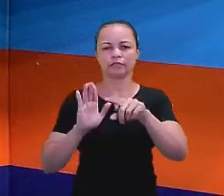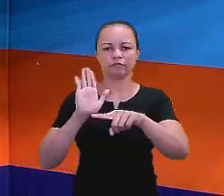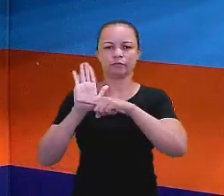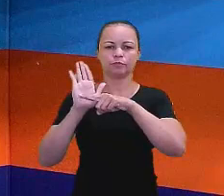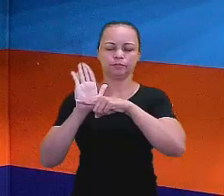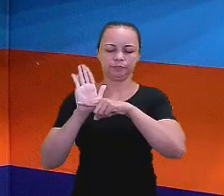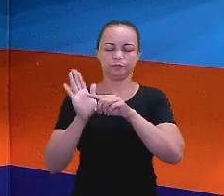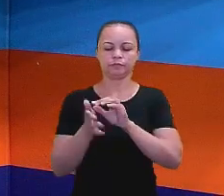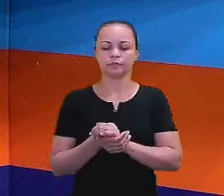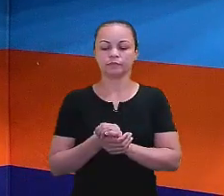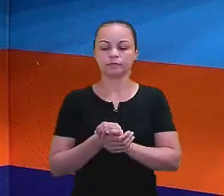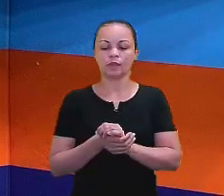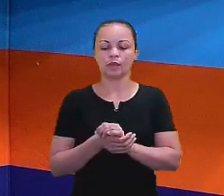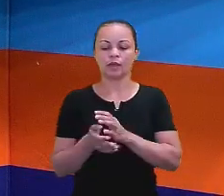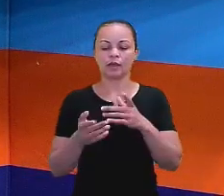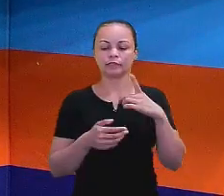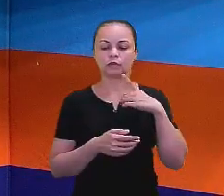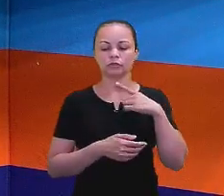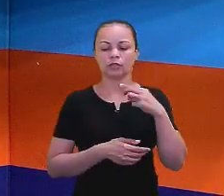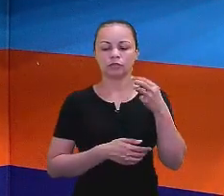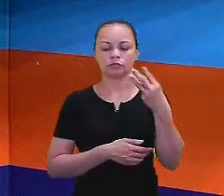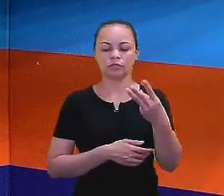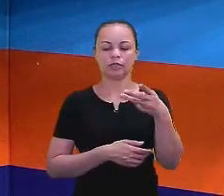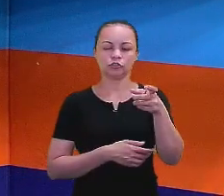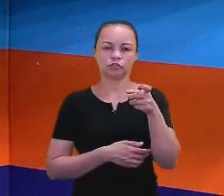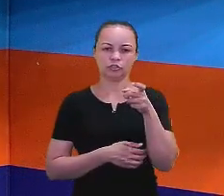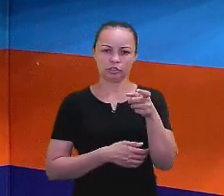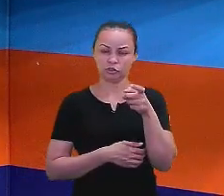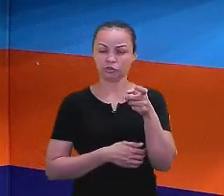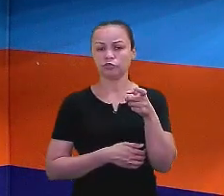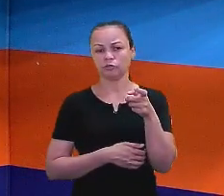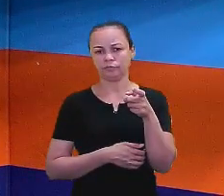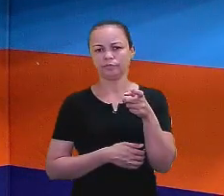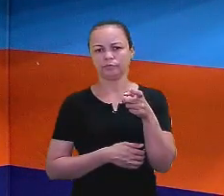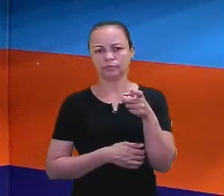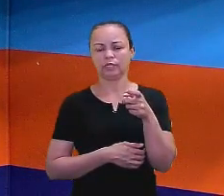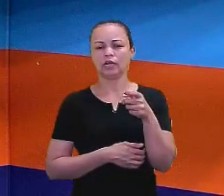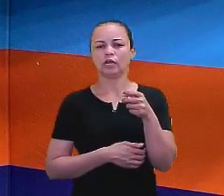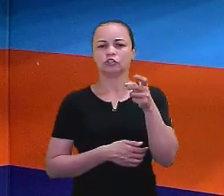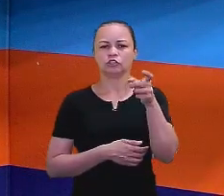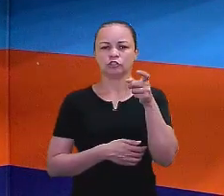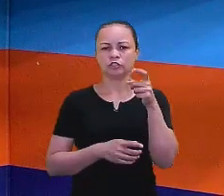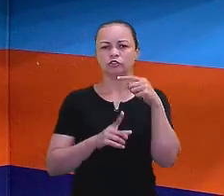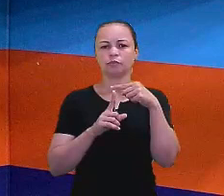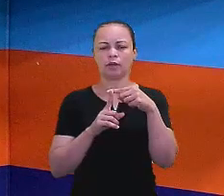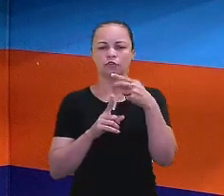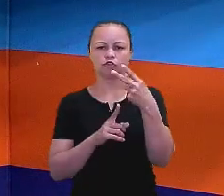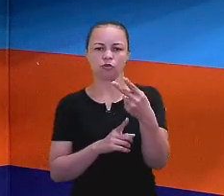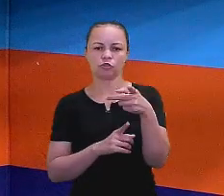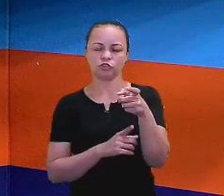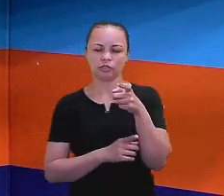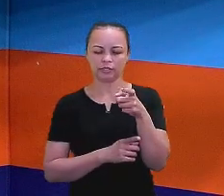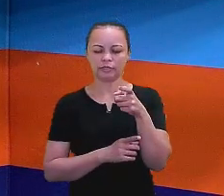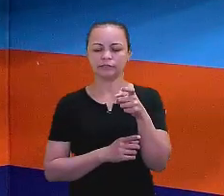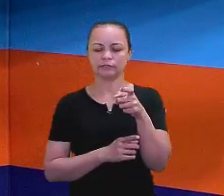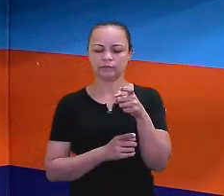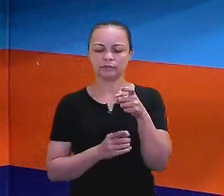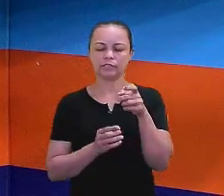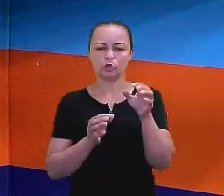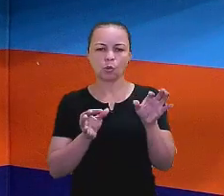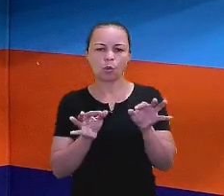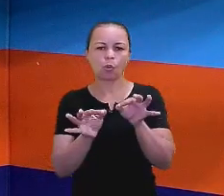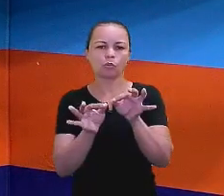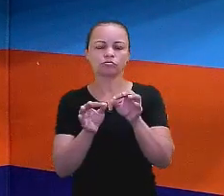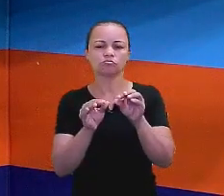subtraindo. Então, eu tenho quem? 3x, vamos adicionar, né? X mais 2x, eu adiciono os seus coeficientes,